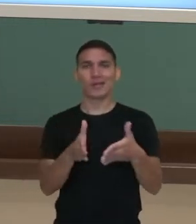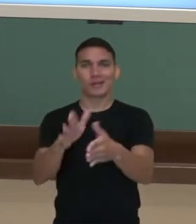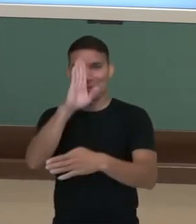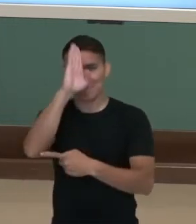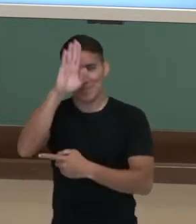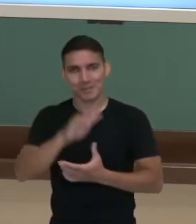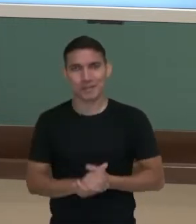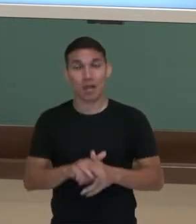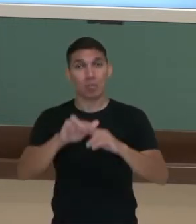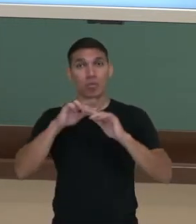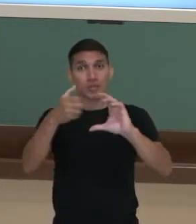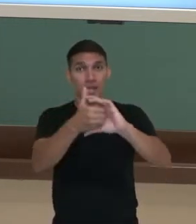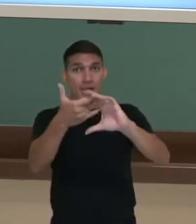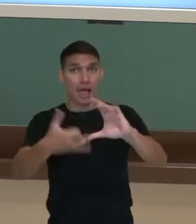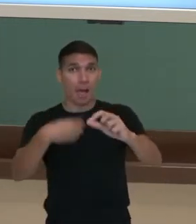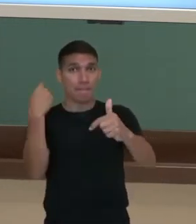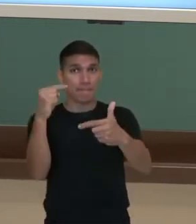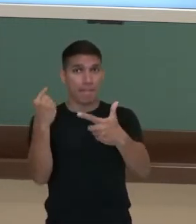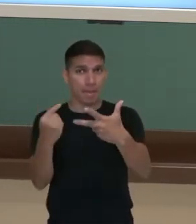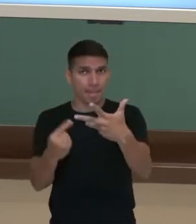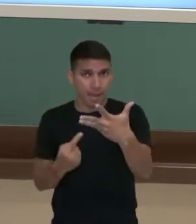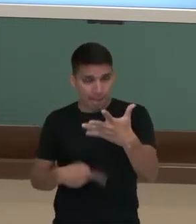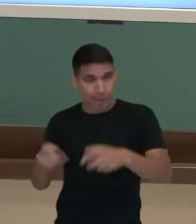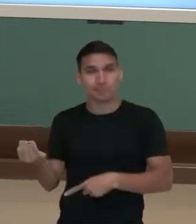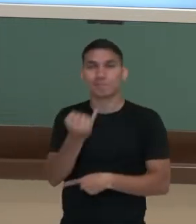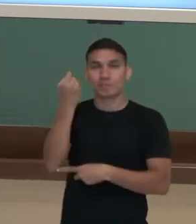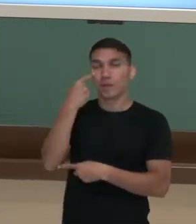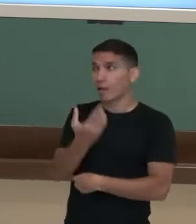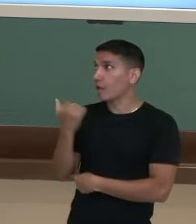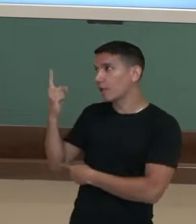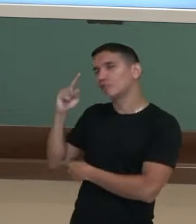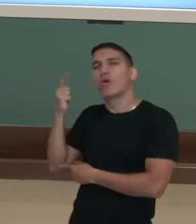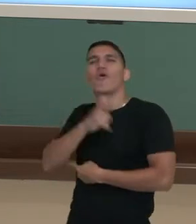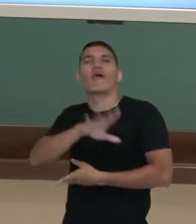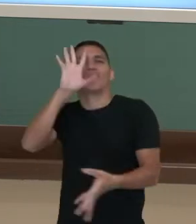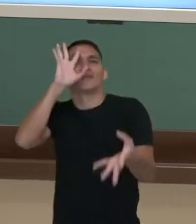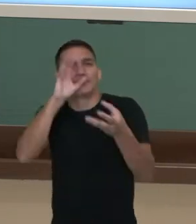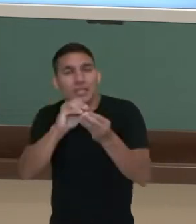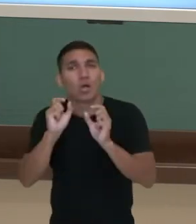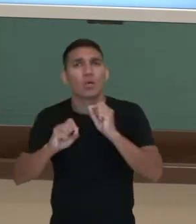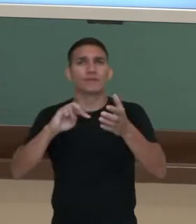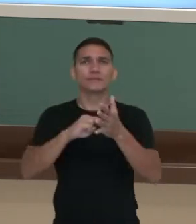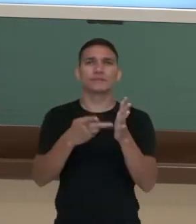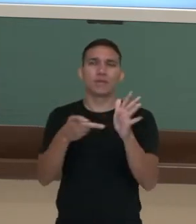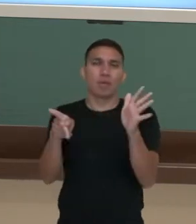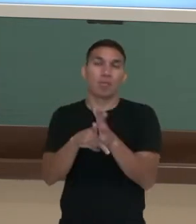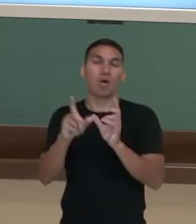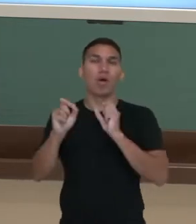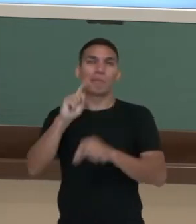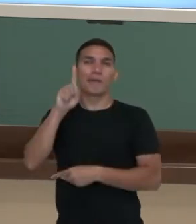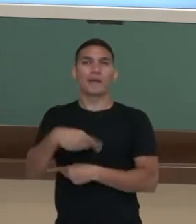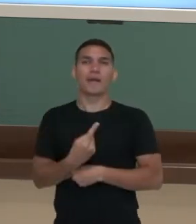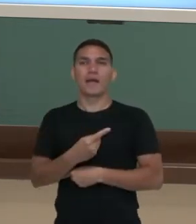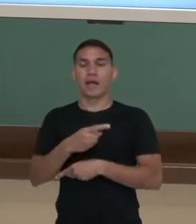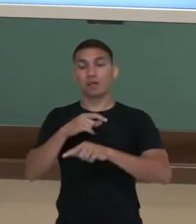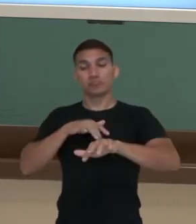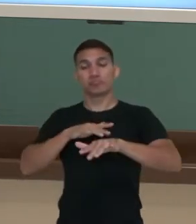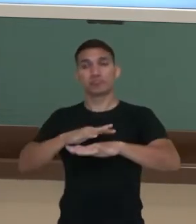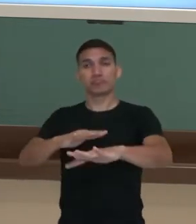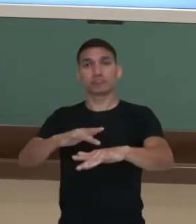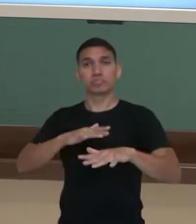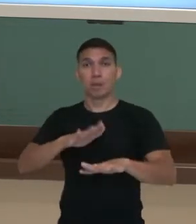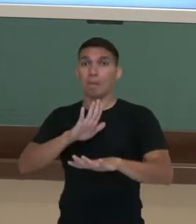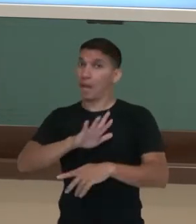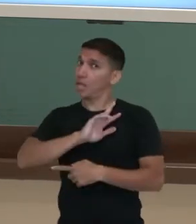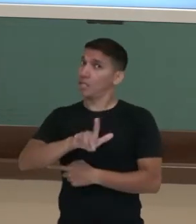principal. Então são as características essenciais para a gente entender o que é uma bacia hidrográfica. Mas a bacia hidrográfica não são somente